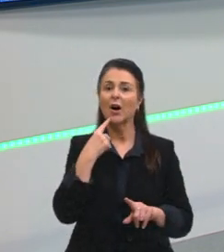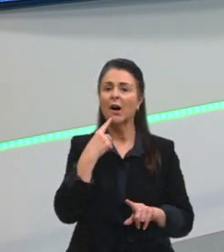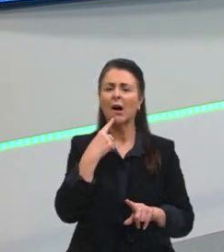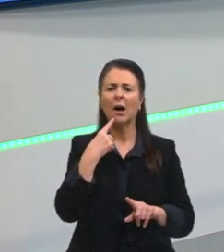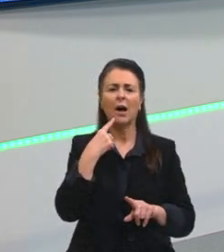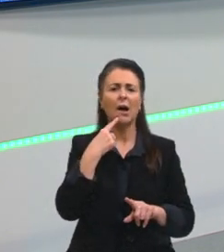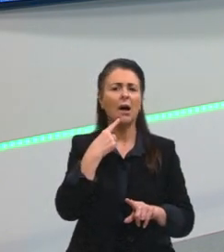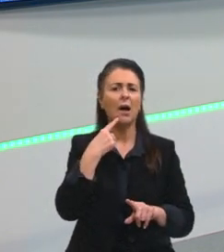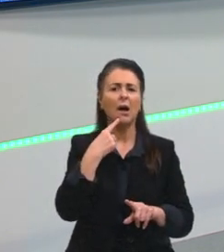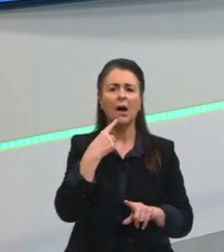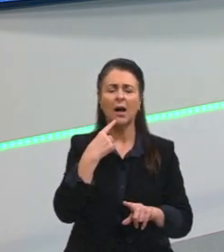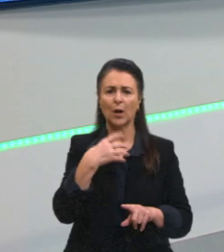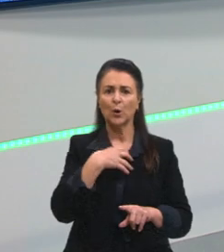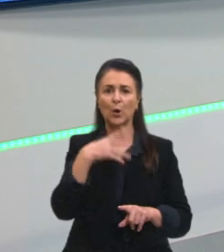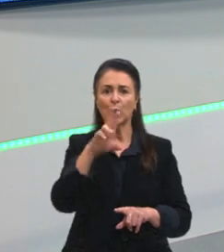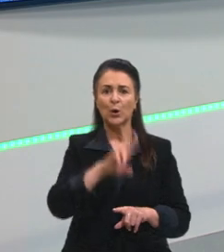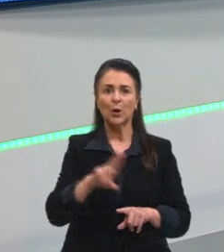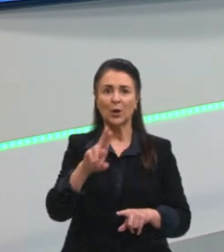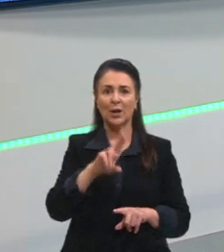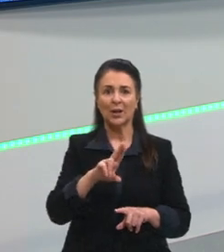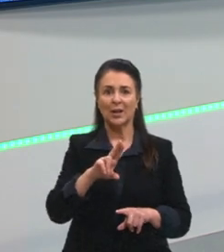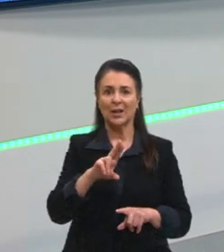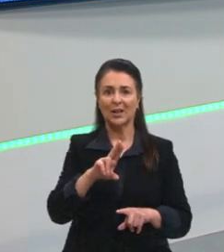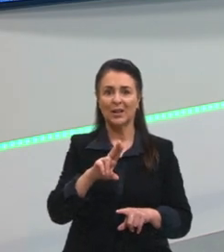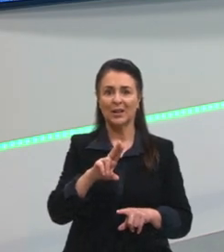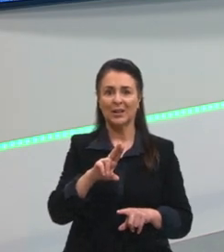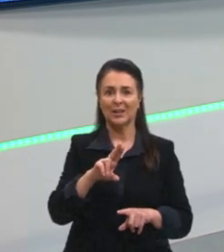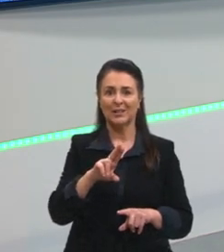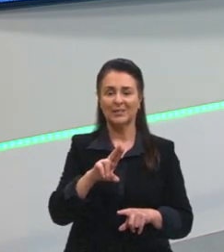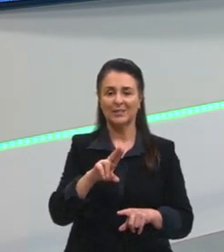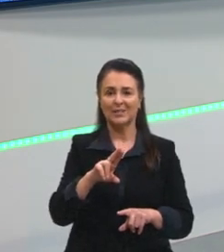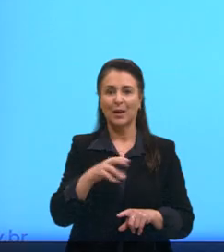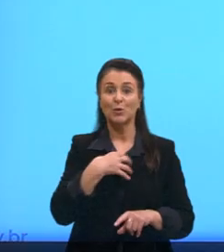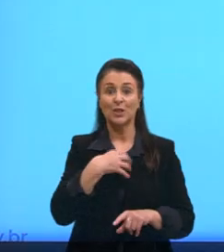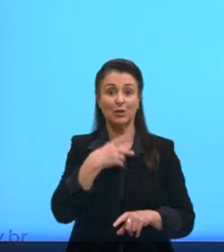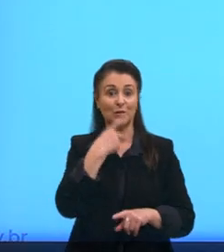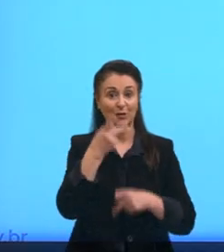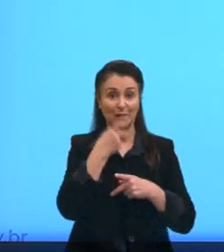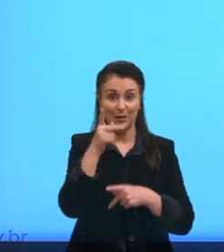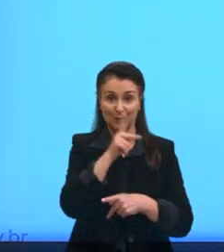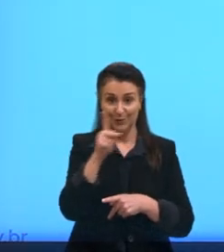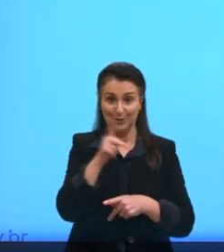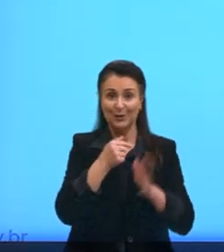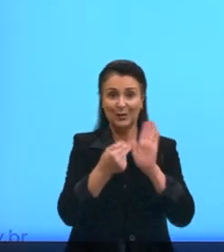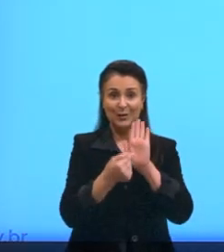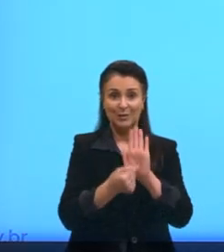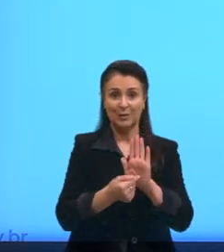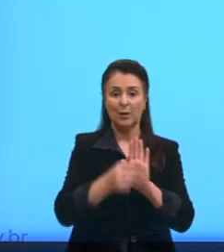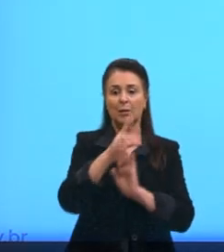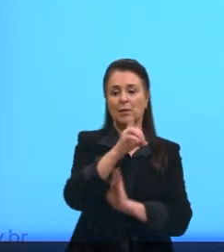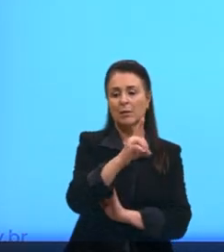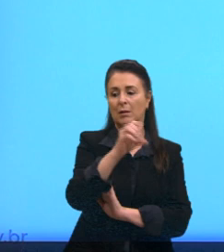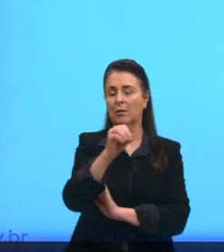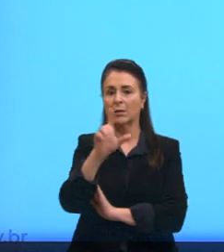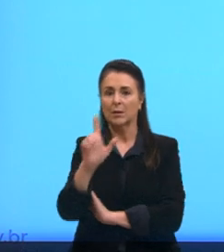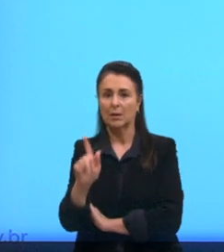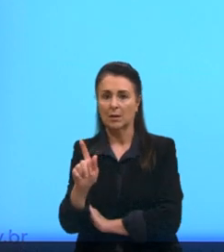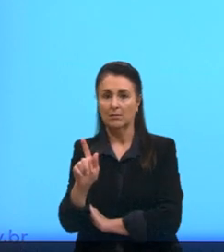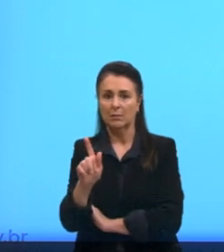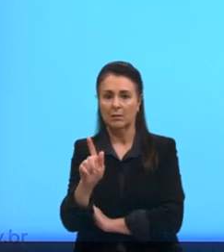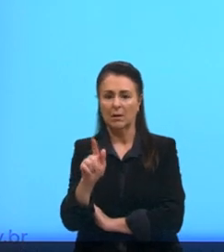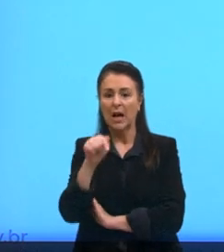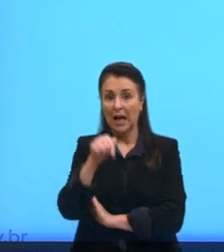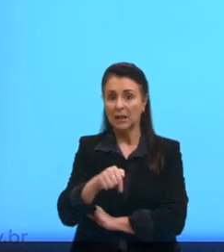Relaxa Egito já ok Dog de hoje todo brasileiro disdog